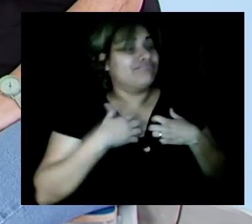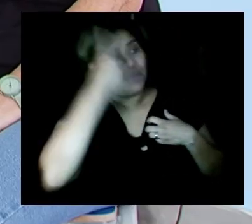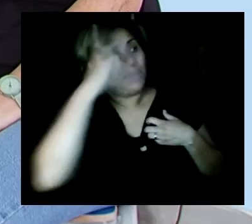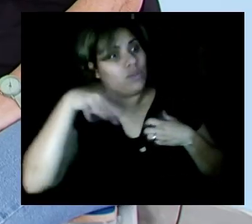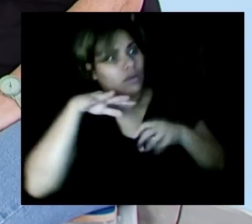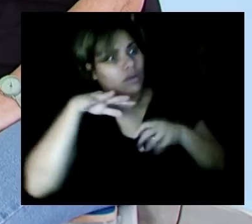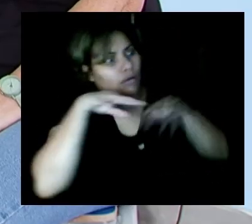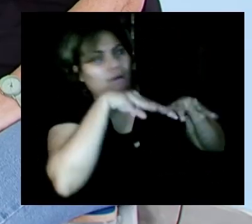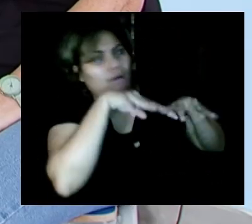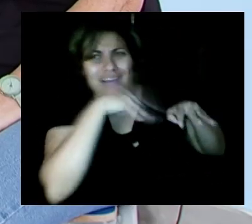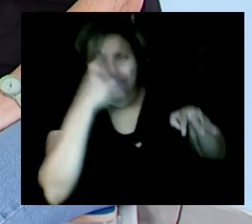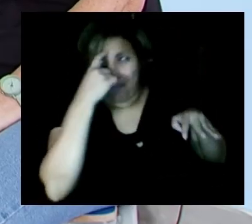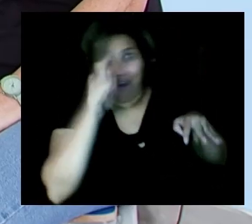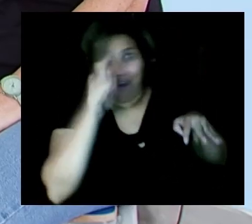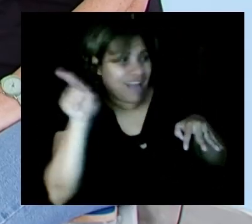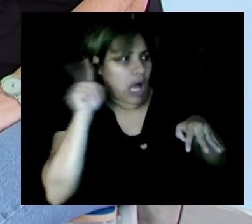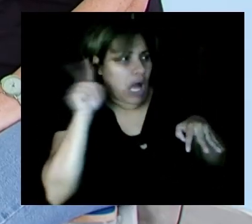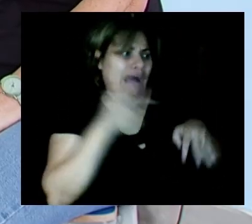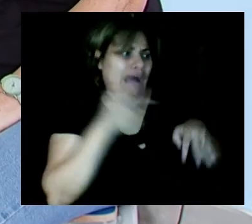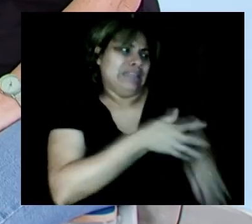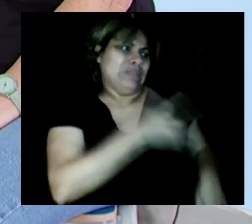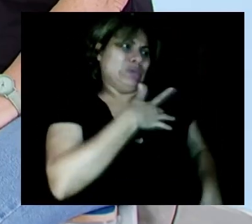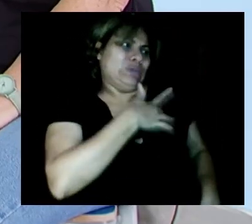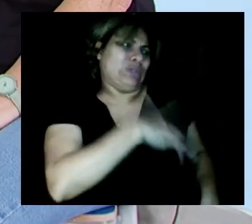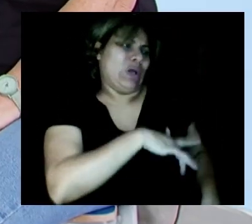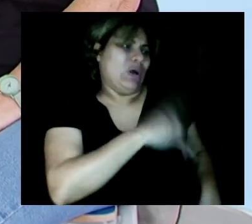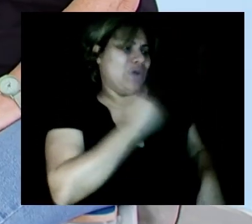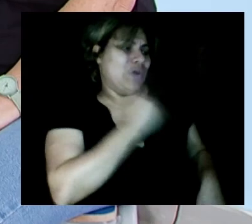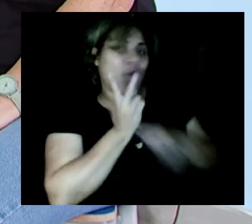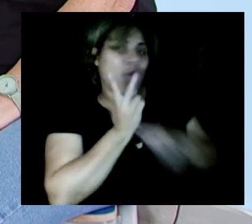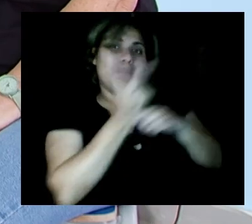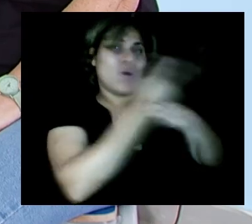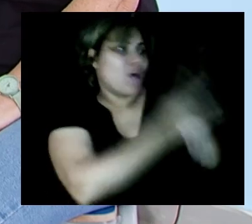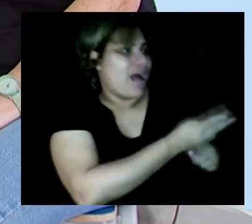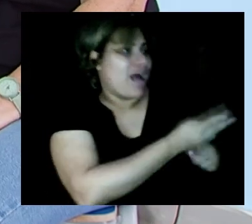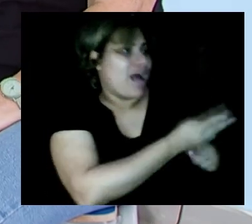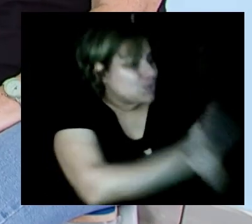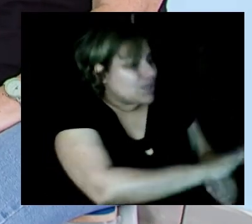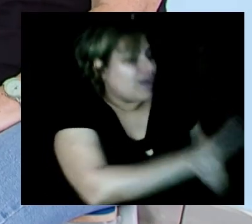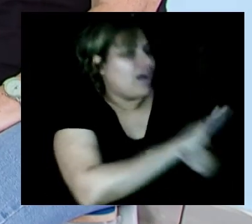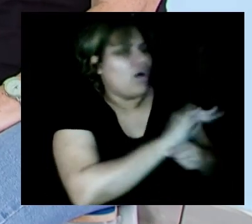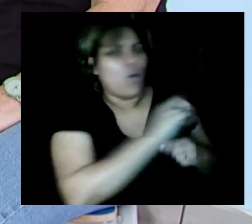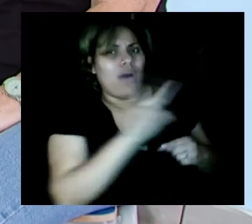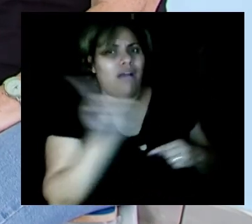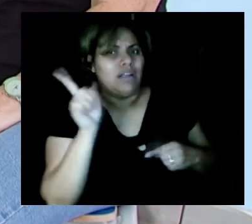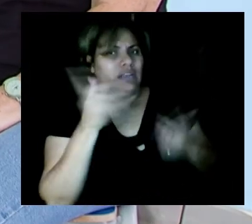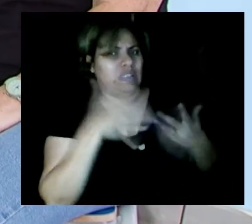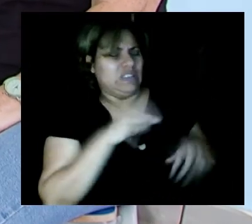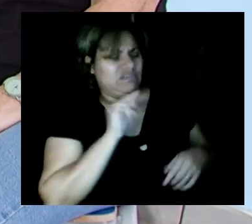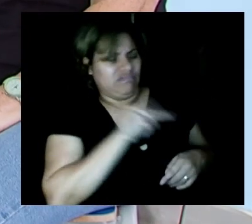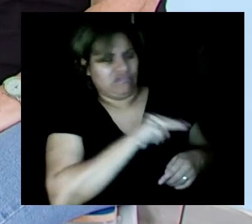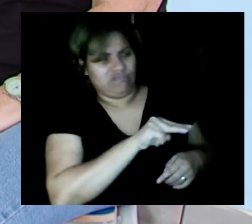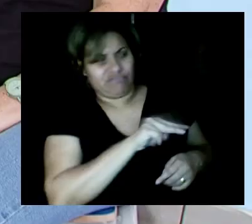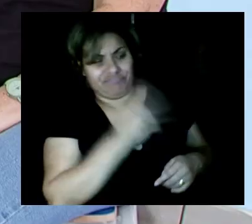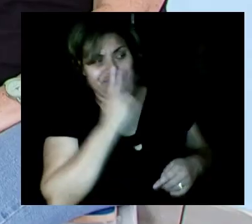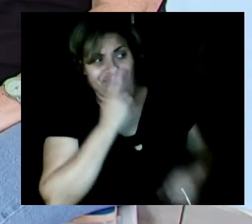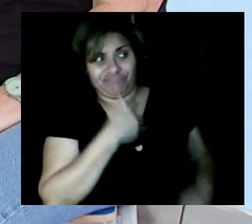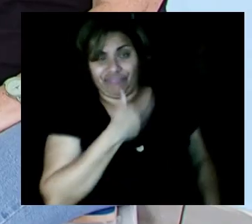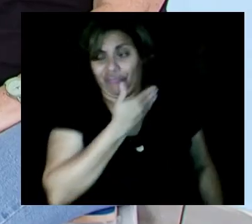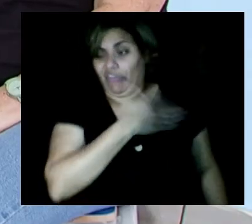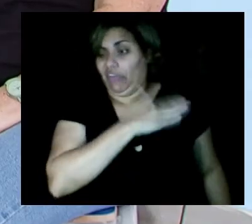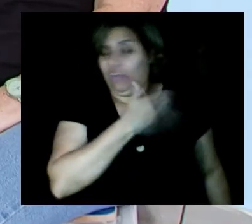que é assim, nossa, eu vou procurar ajudar ou alguma coisa. Não, já vai olhar com um olhar diferente. Nossa, aquela mãe não